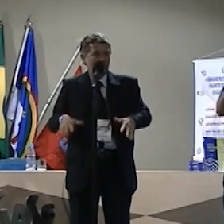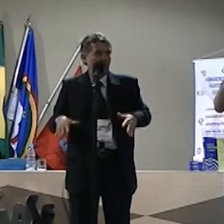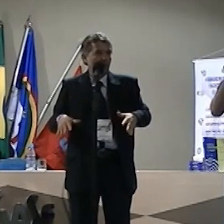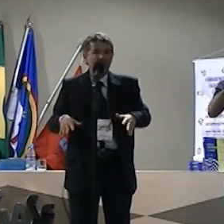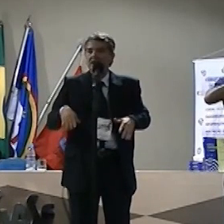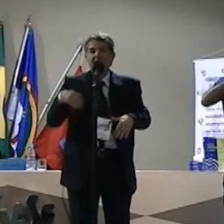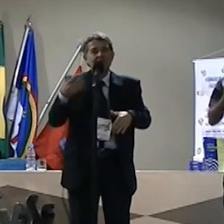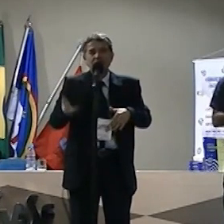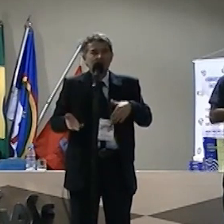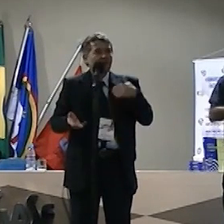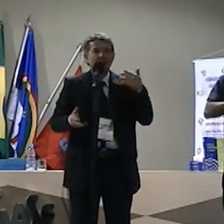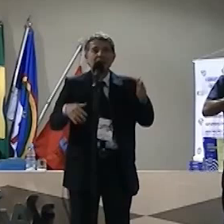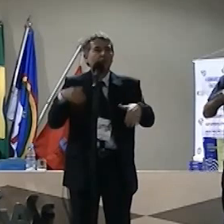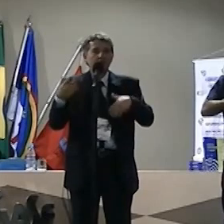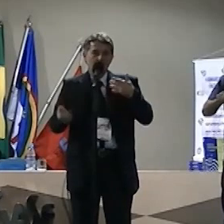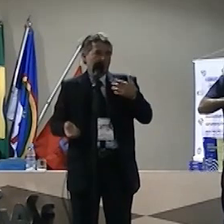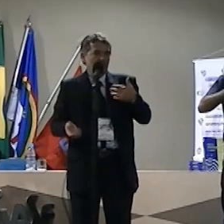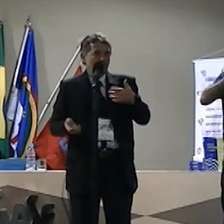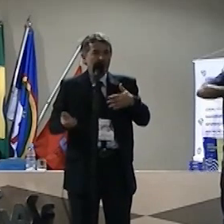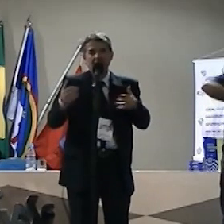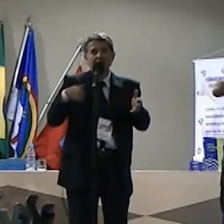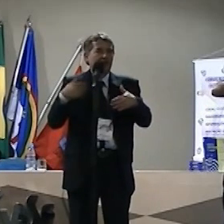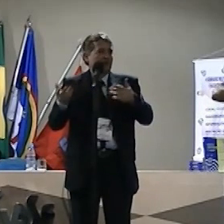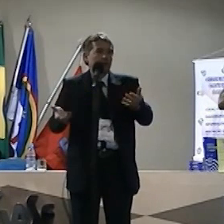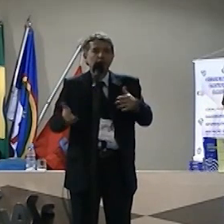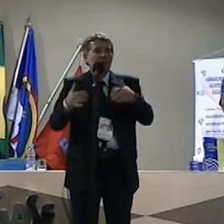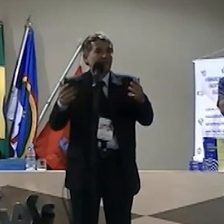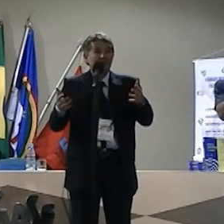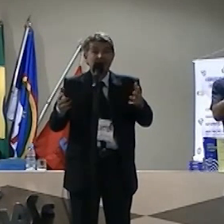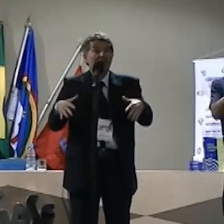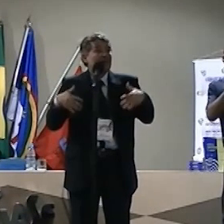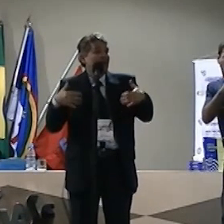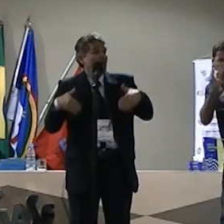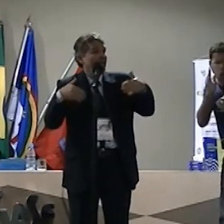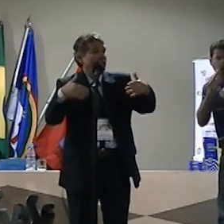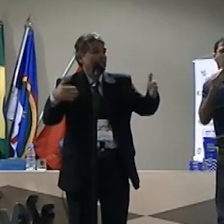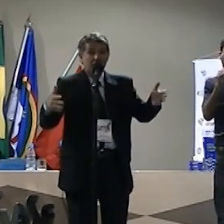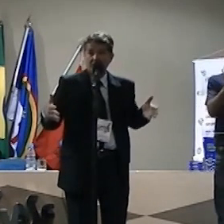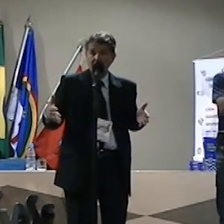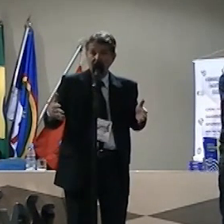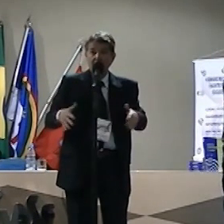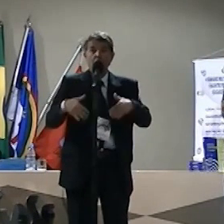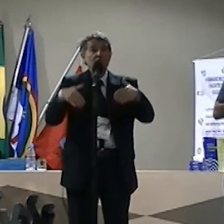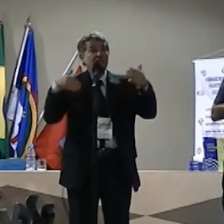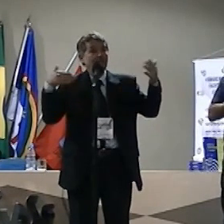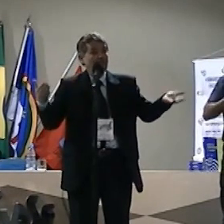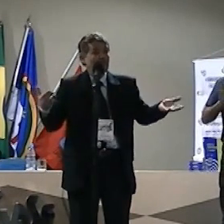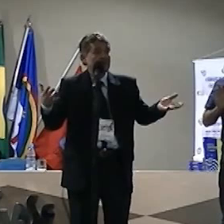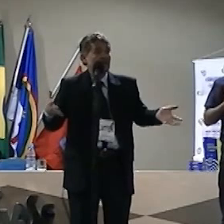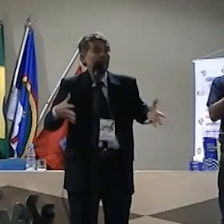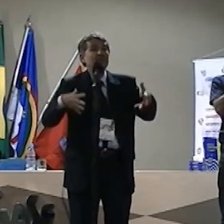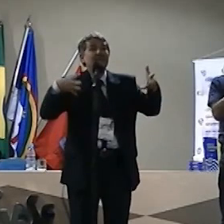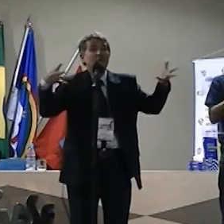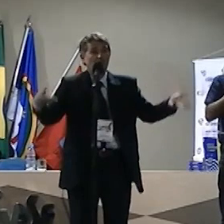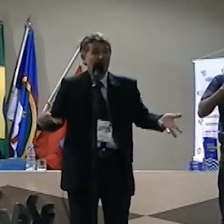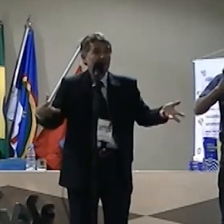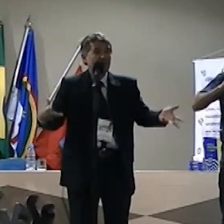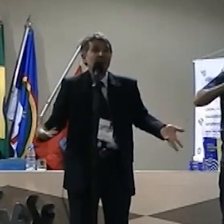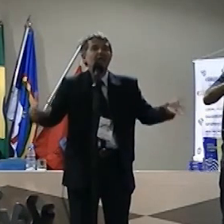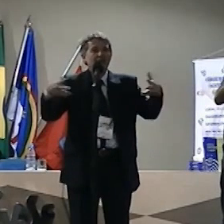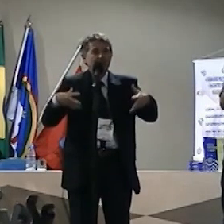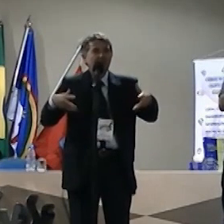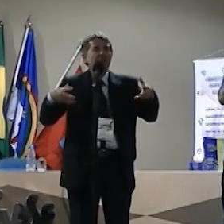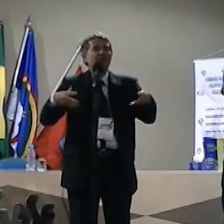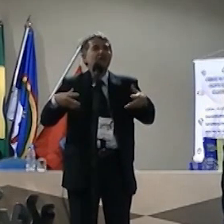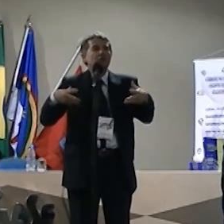discutem, questionam. Se eles não estão aqui é por outros motivos, e quem está junto, parabéns. E quero bem a todos vocês. Quero conhecer a todos vocês, para conhecer a história de